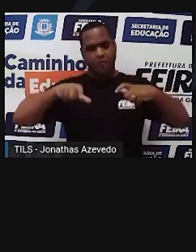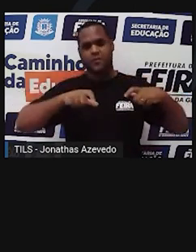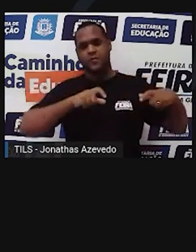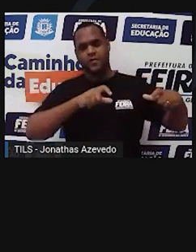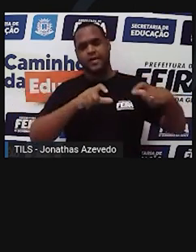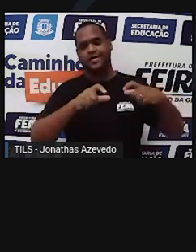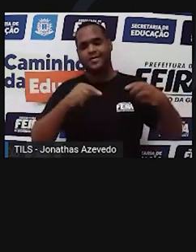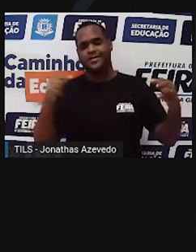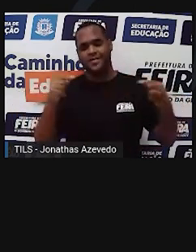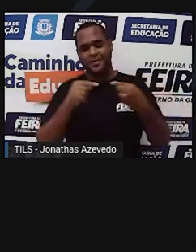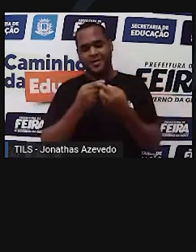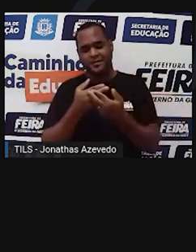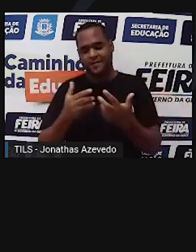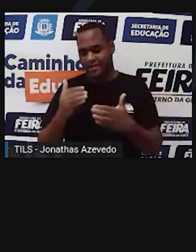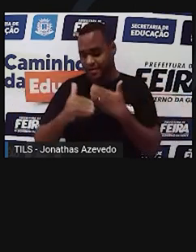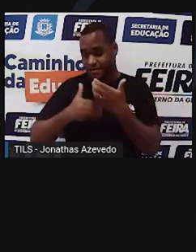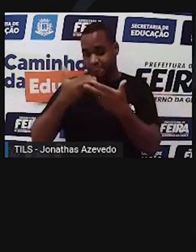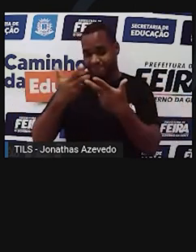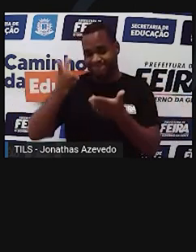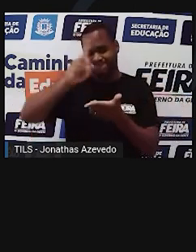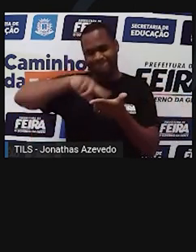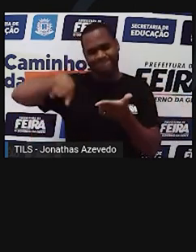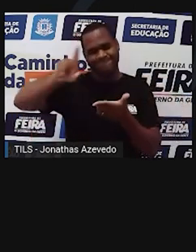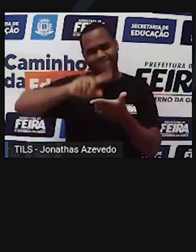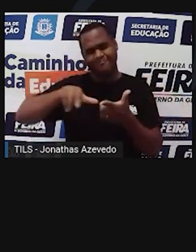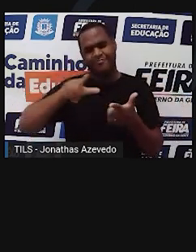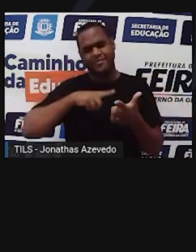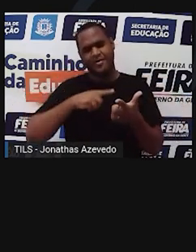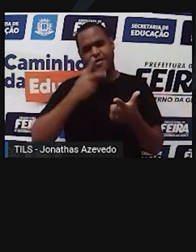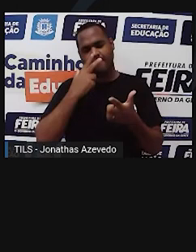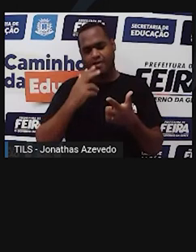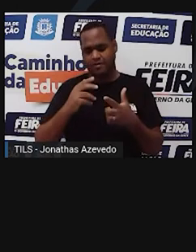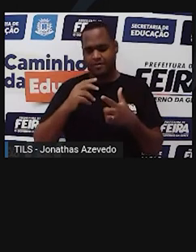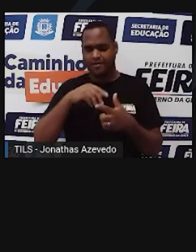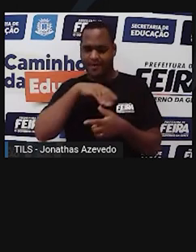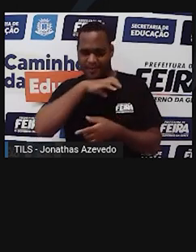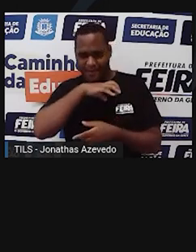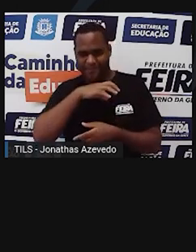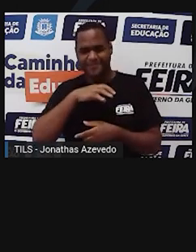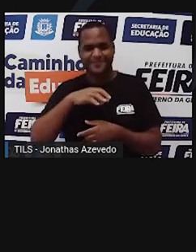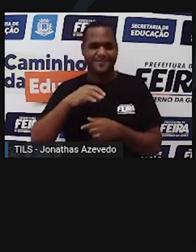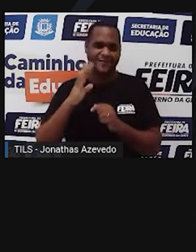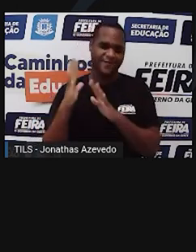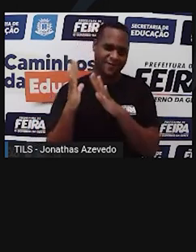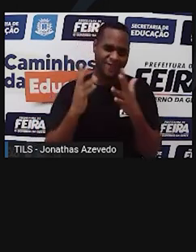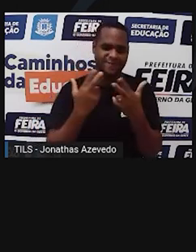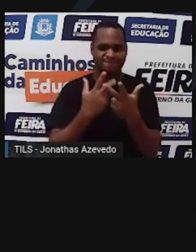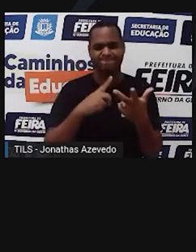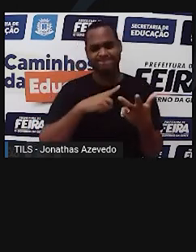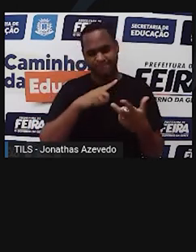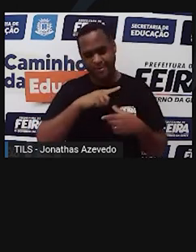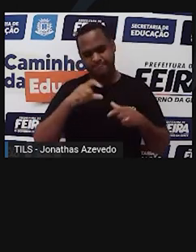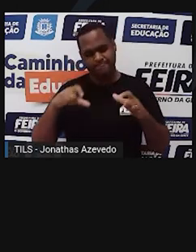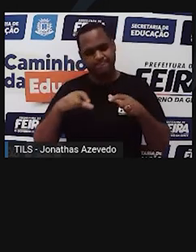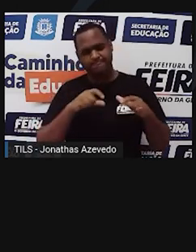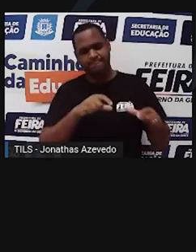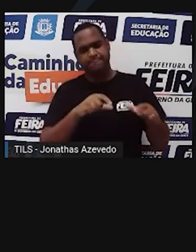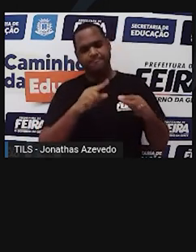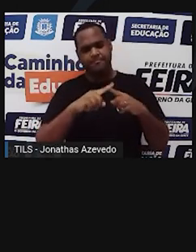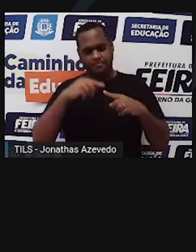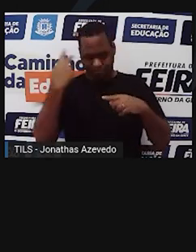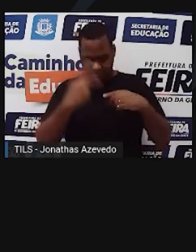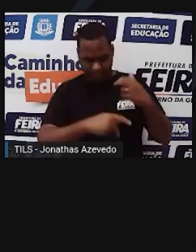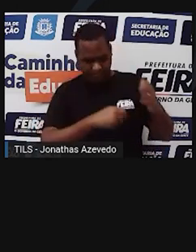prática acarreta problemas à fauna e à flora local. Então, eu posso colocar aqui que a destruição